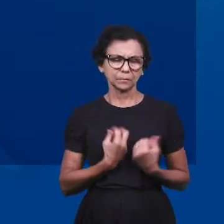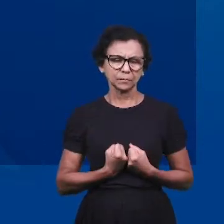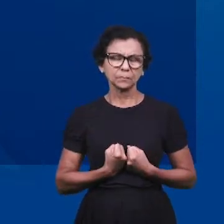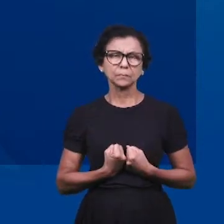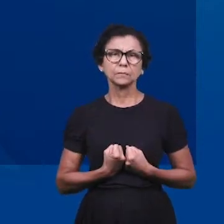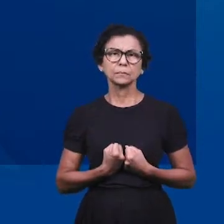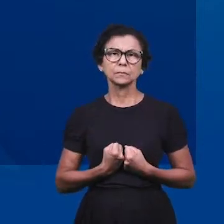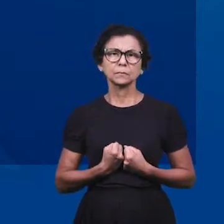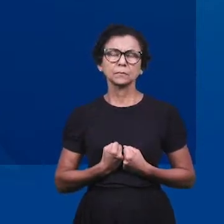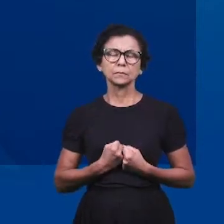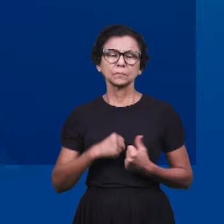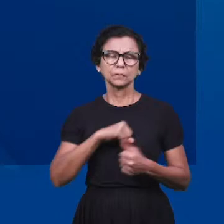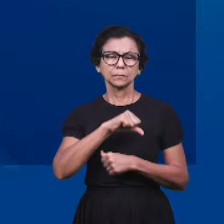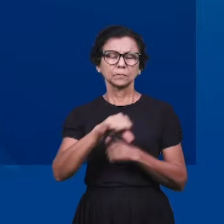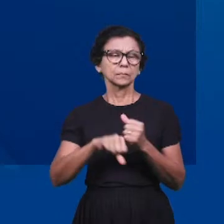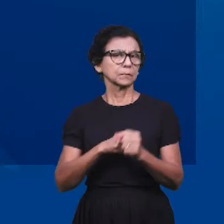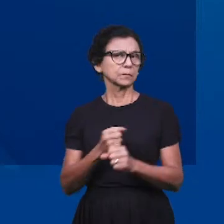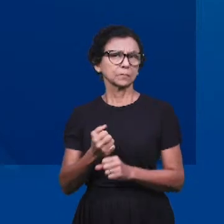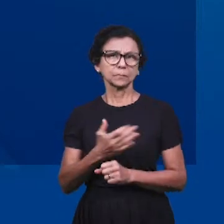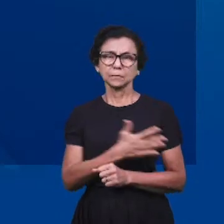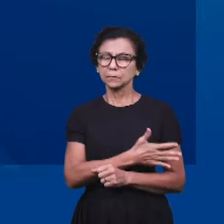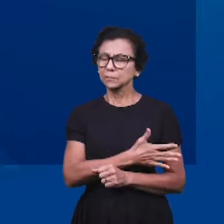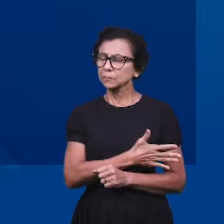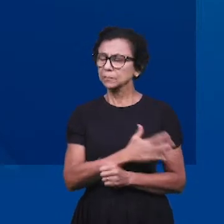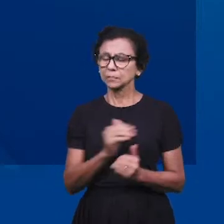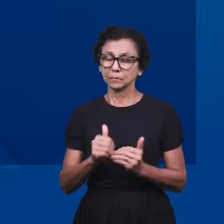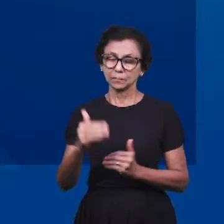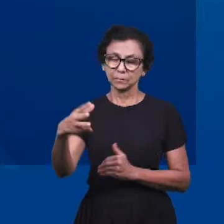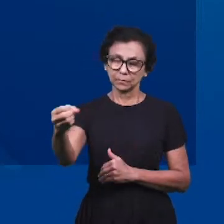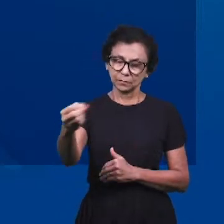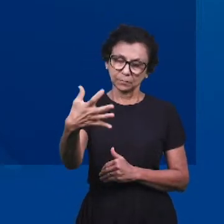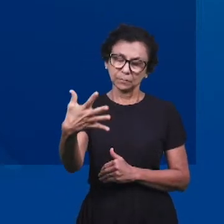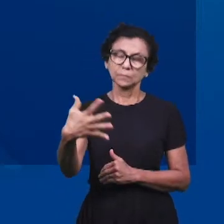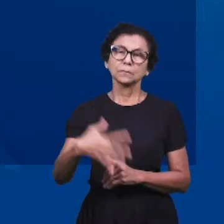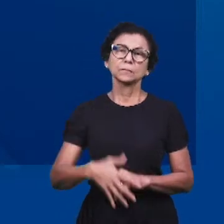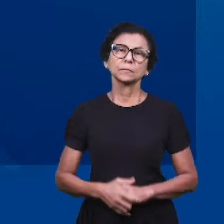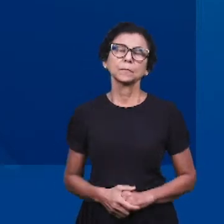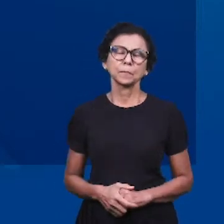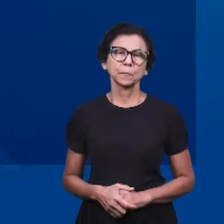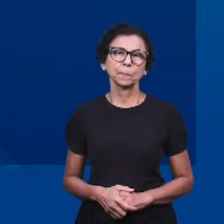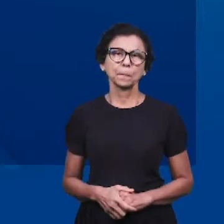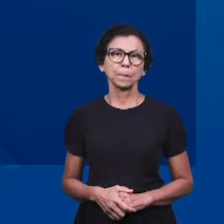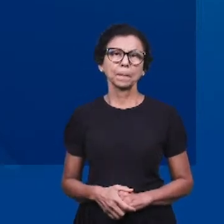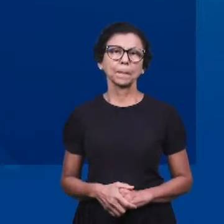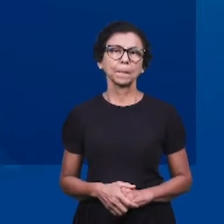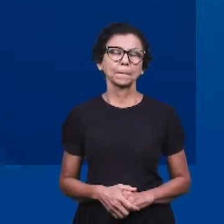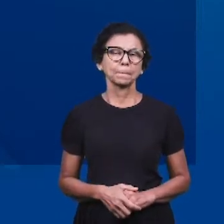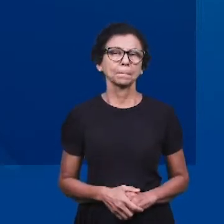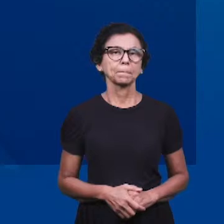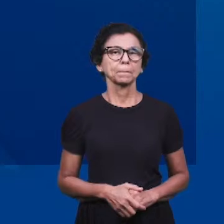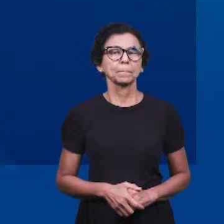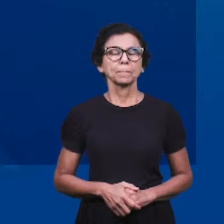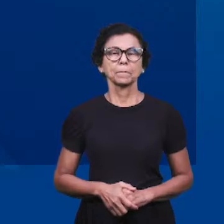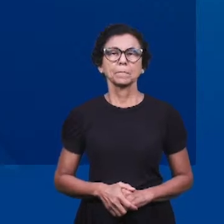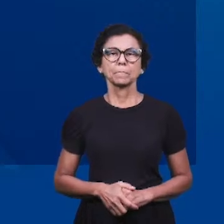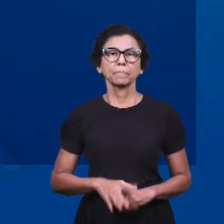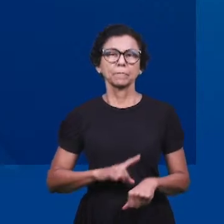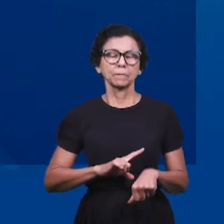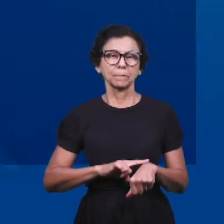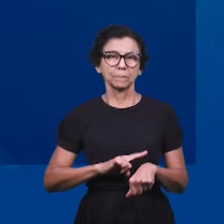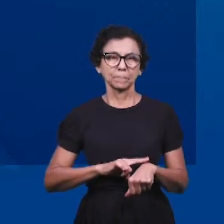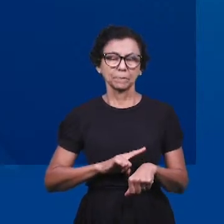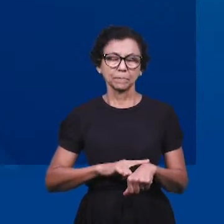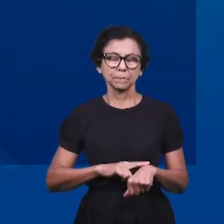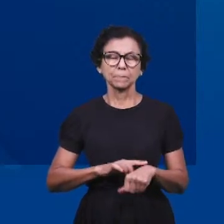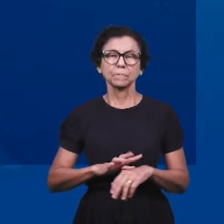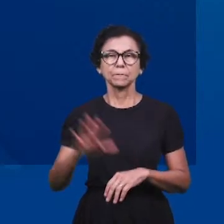vida é transformada. Não é mais o mesmo de antes, mas sim, no momento em que recebe este dom de